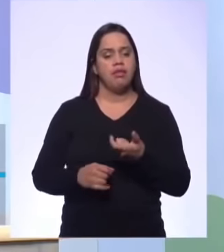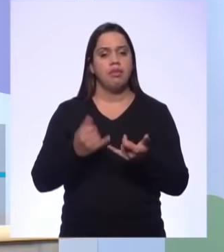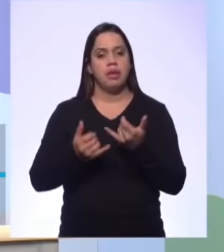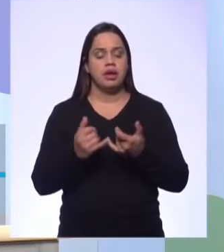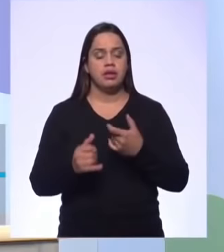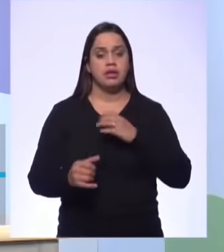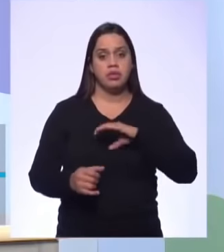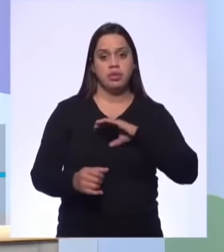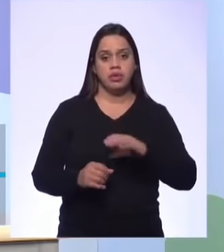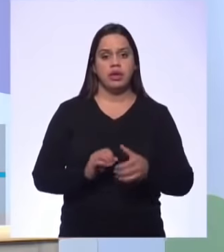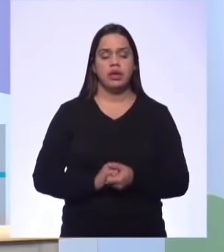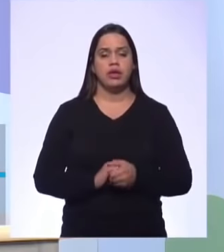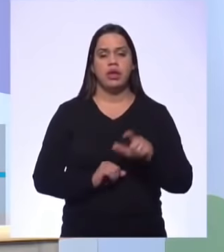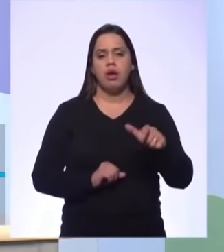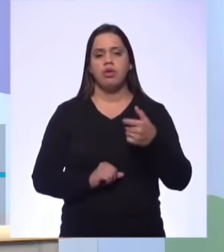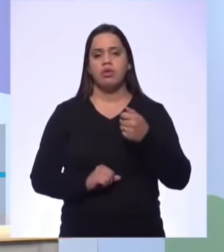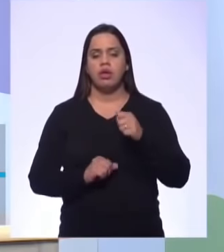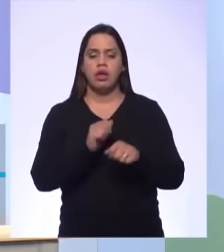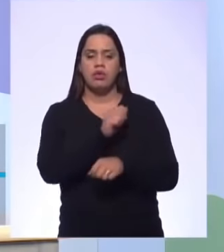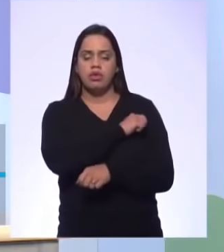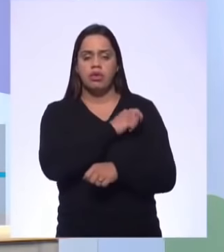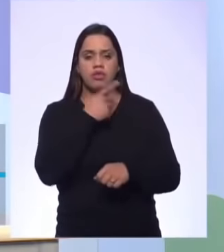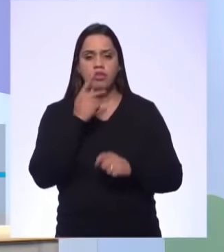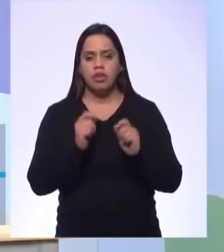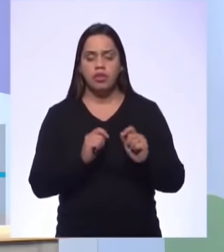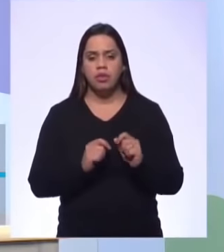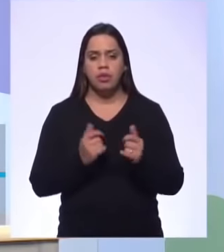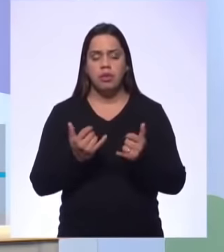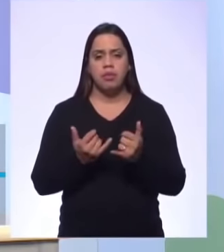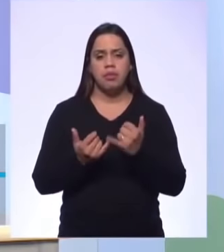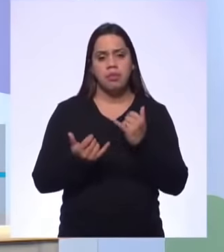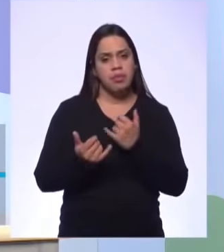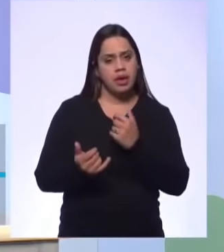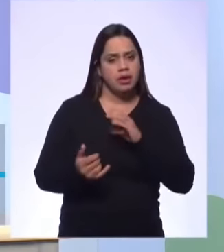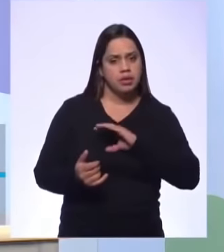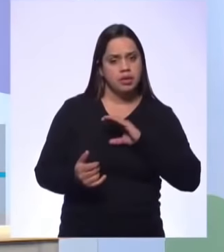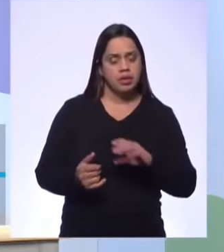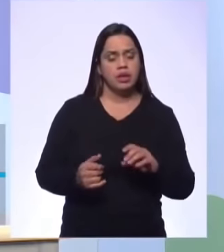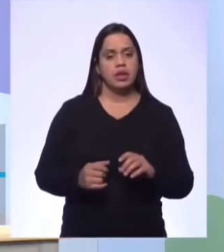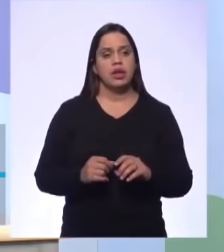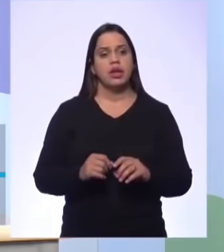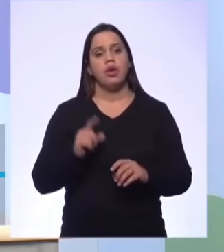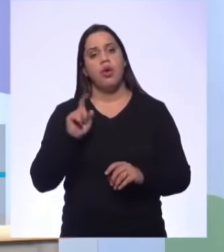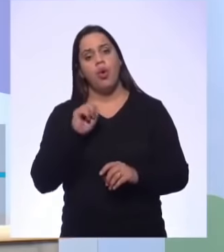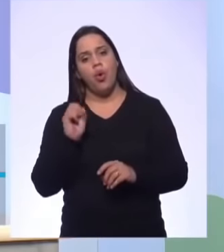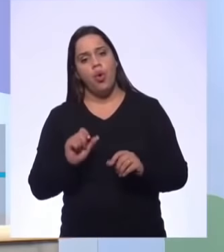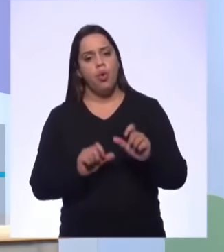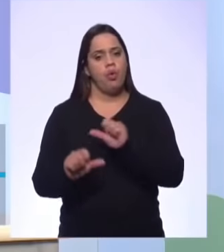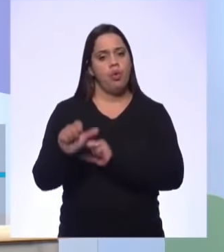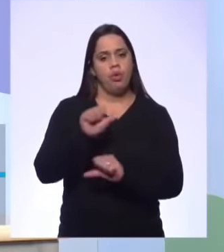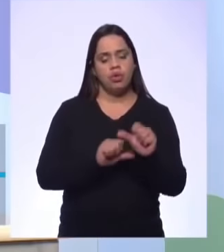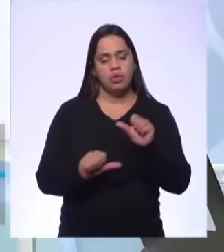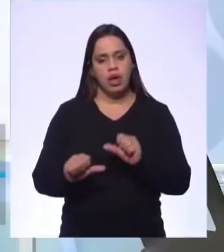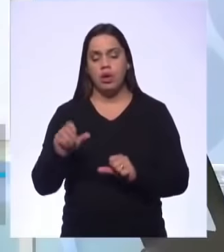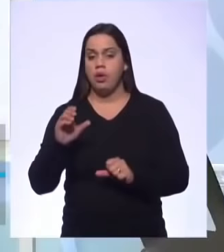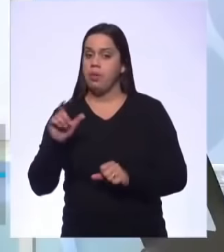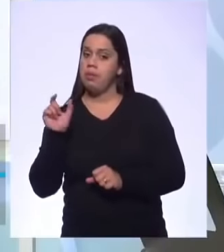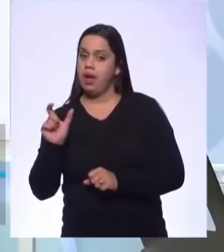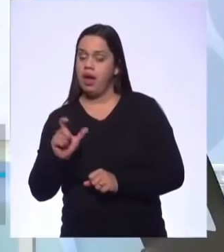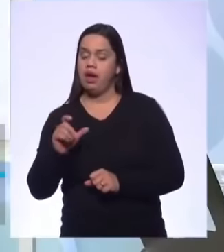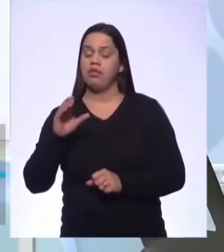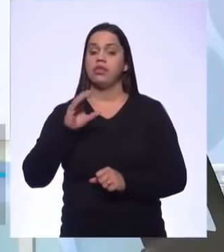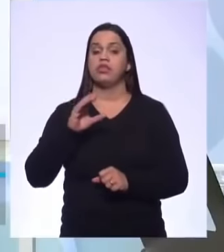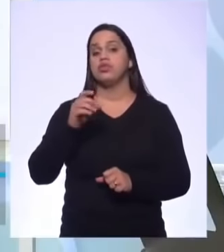A Rihanna, palavras parecidas com o português. E a Ana Flávia são palavras do inglês que parecem com as do português. Olha, legal, né?